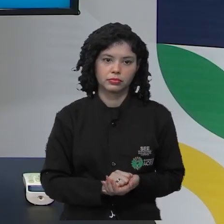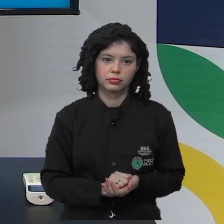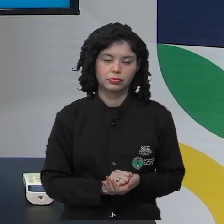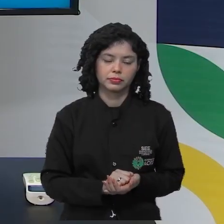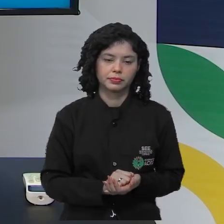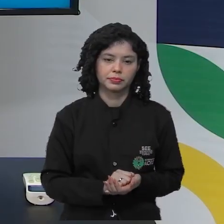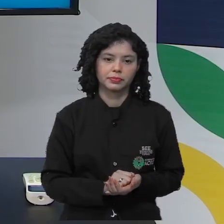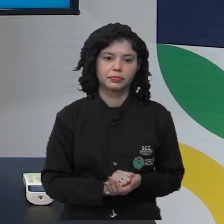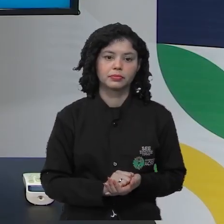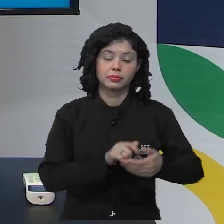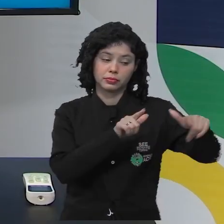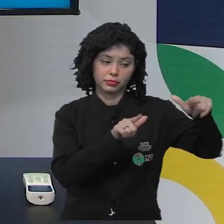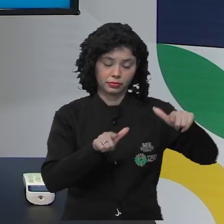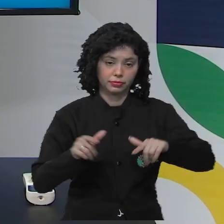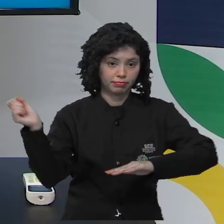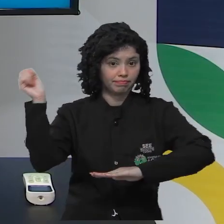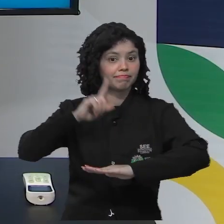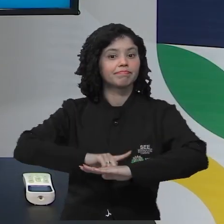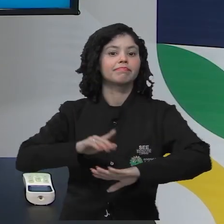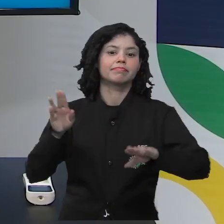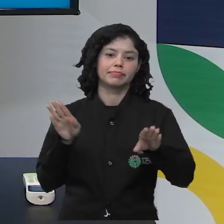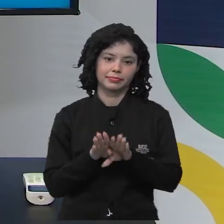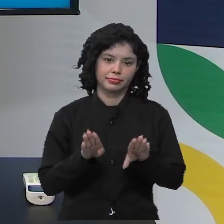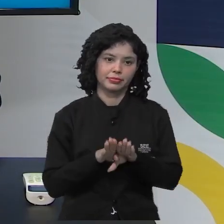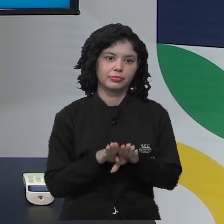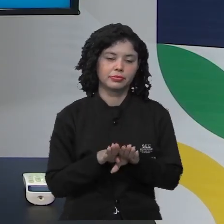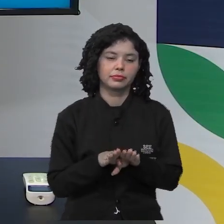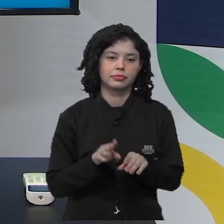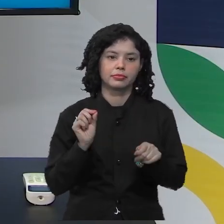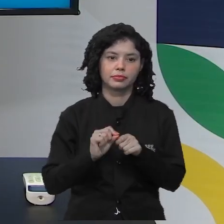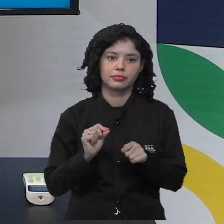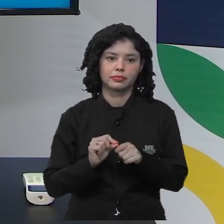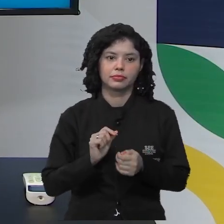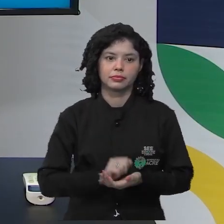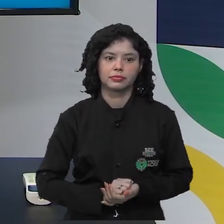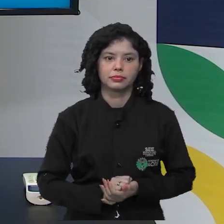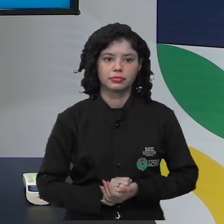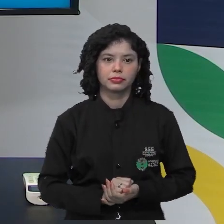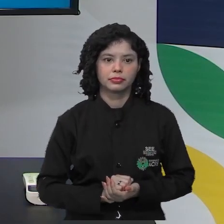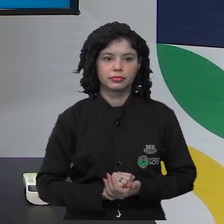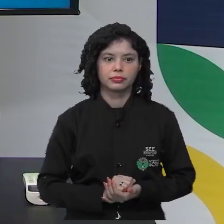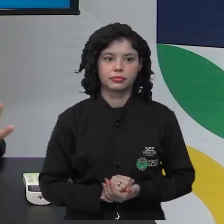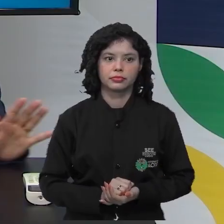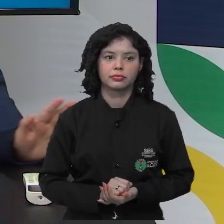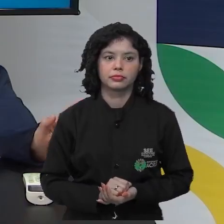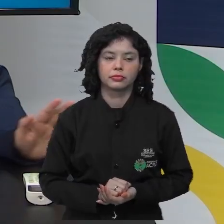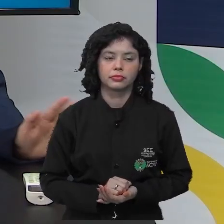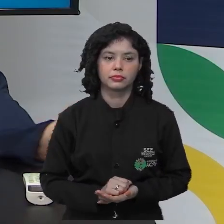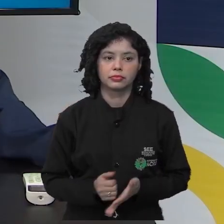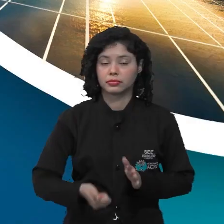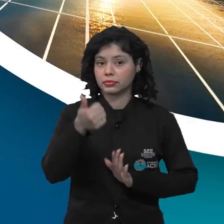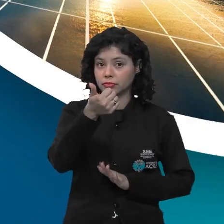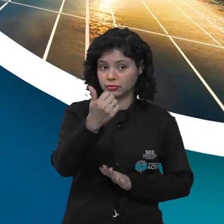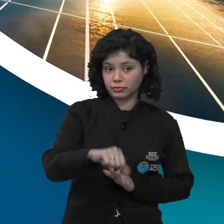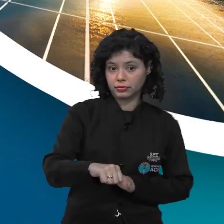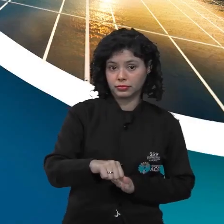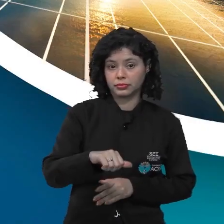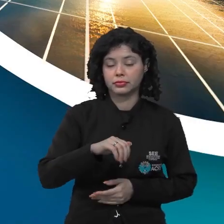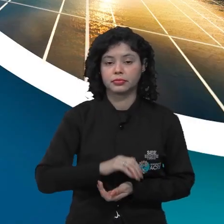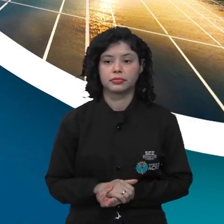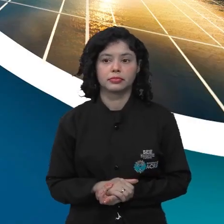questão das placas e também para quem está fazendo essa revenda, tá, gente? Então, quais são as vantagens